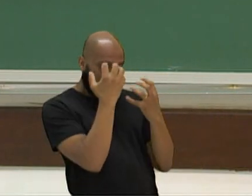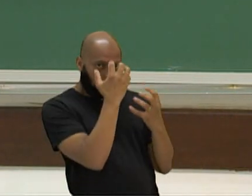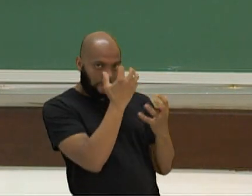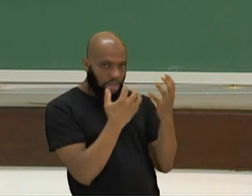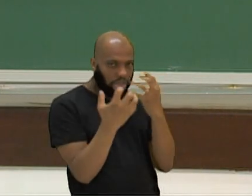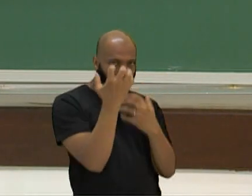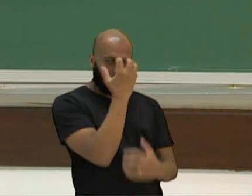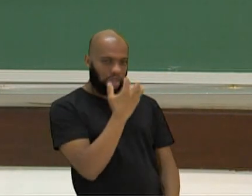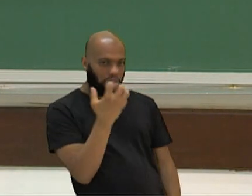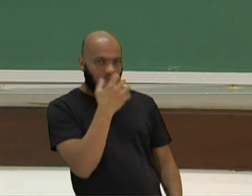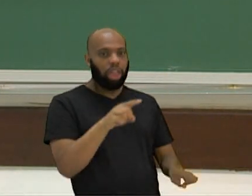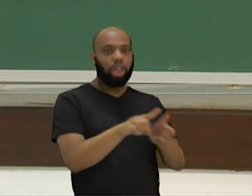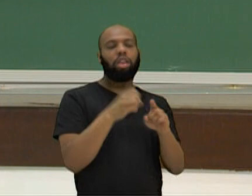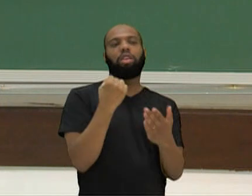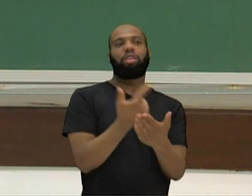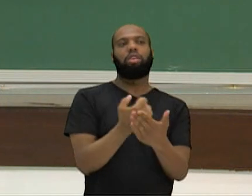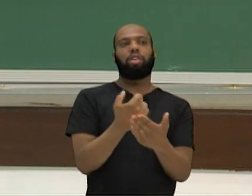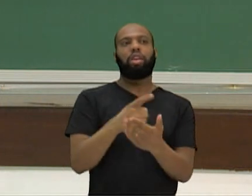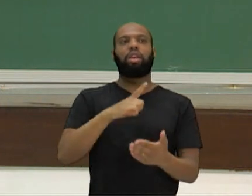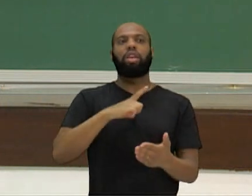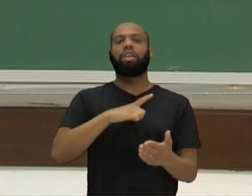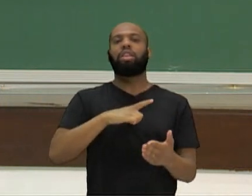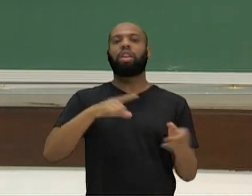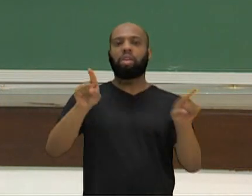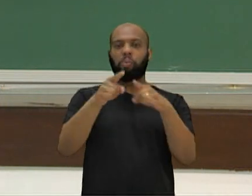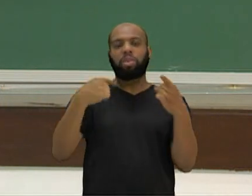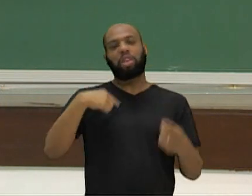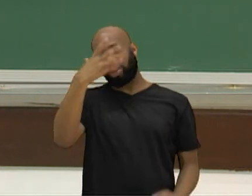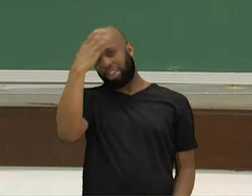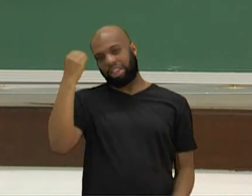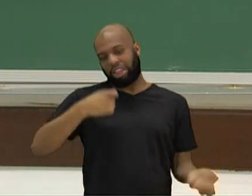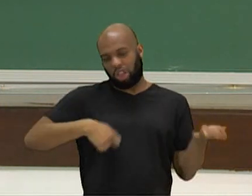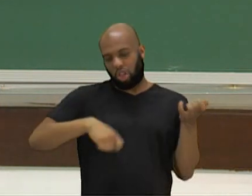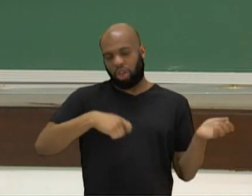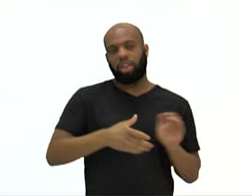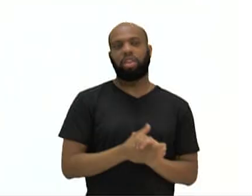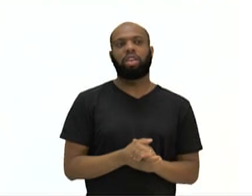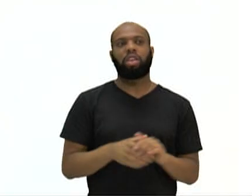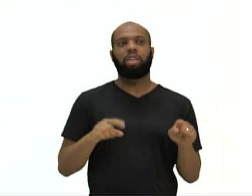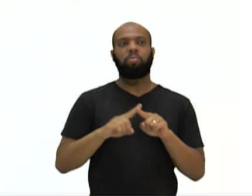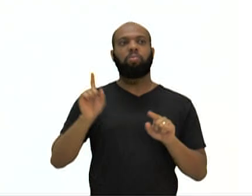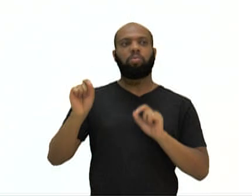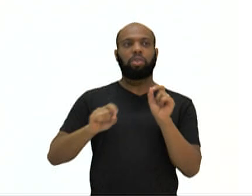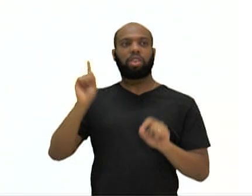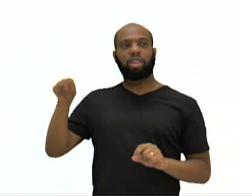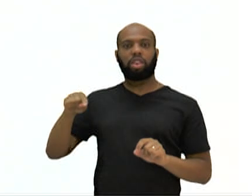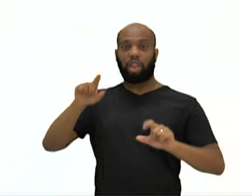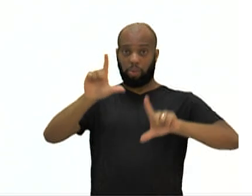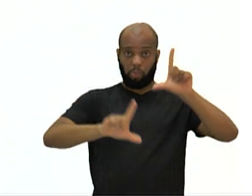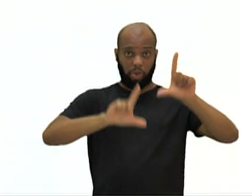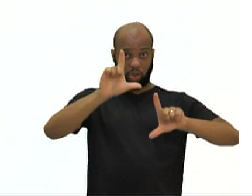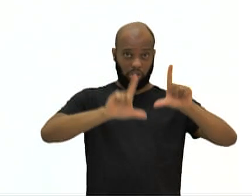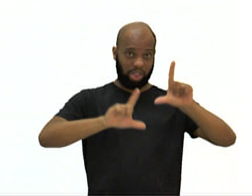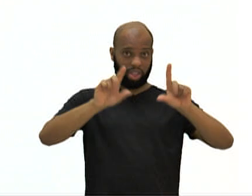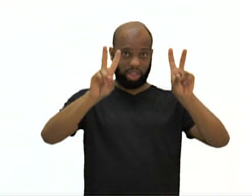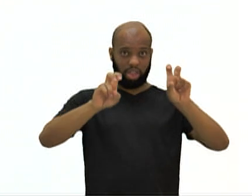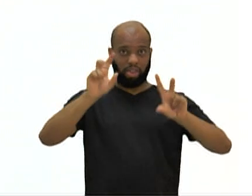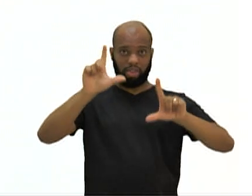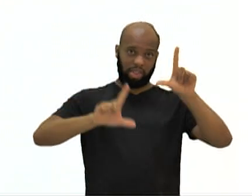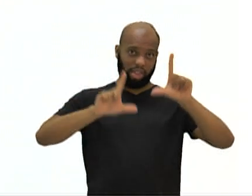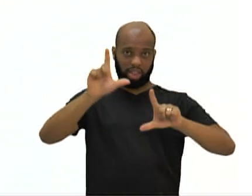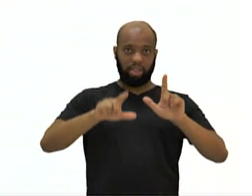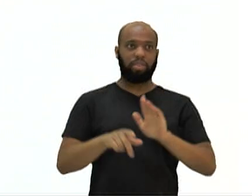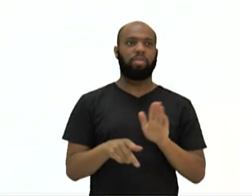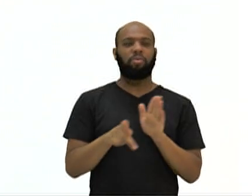Eu trouxe uma musiquinha que eu ia tocar para vocês, mas eu esqueci meu instrumentinho, que é a música Televisão, do Titãs. Não é do